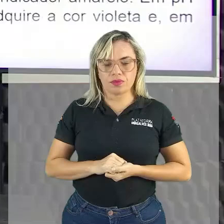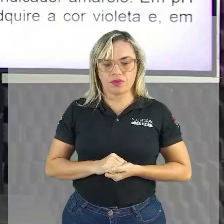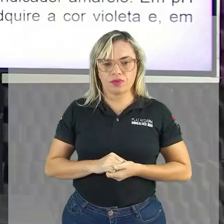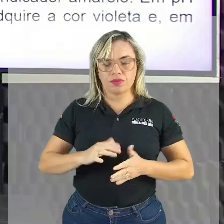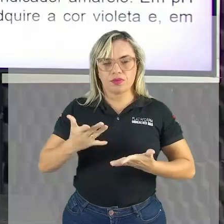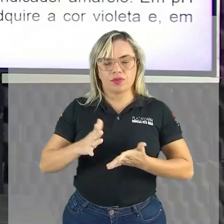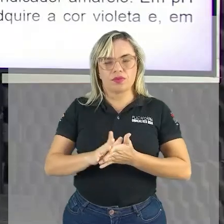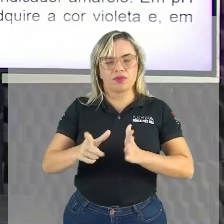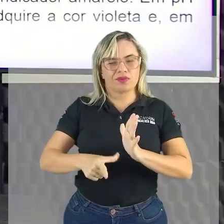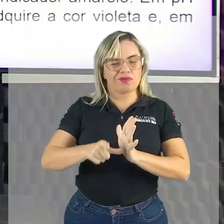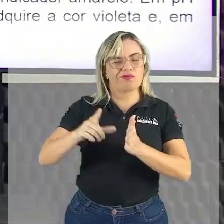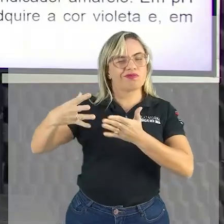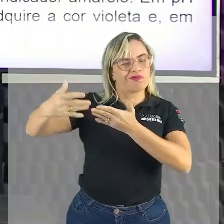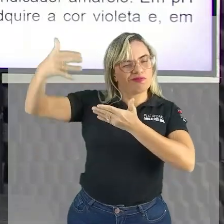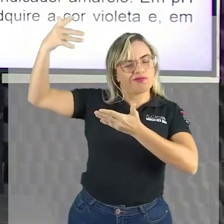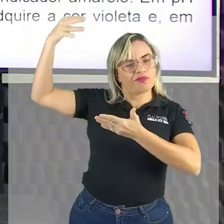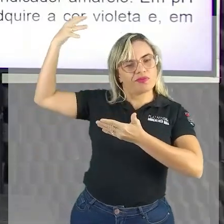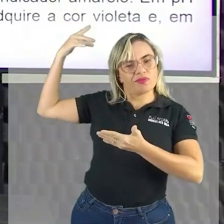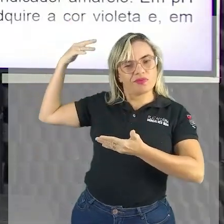Antigamente,